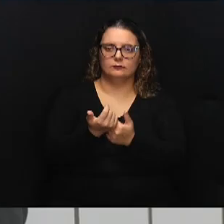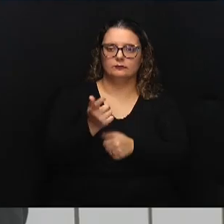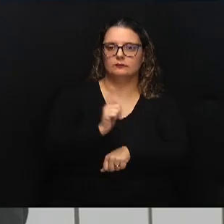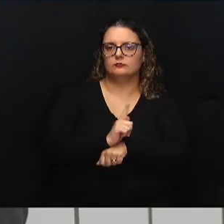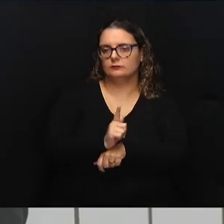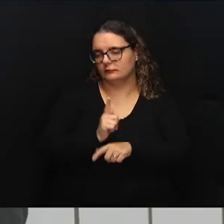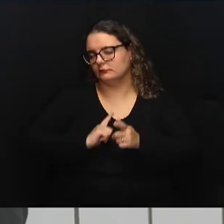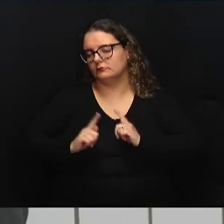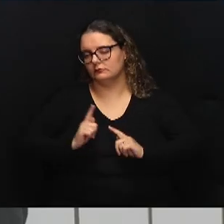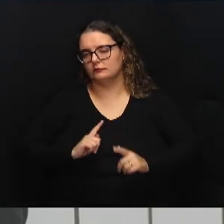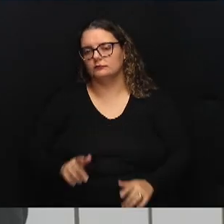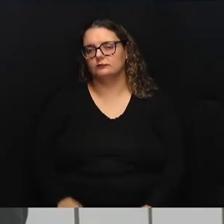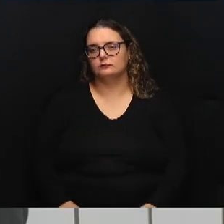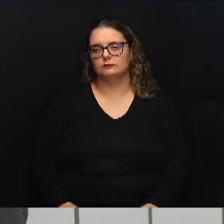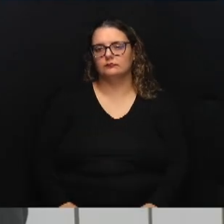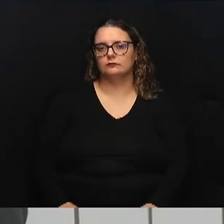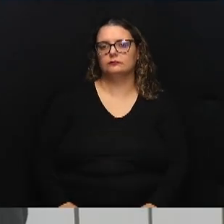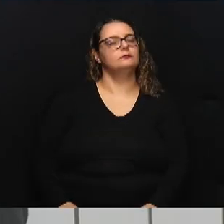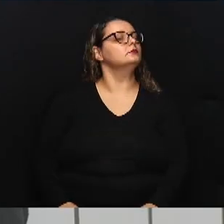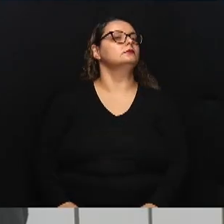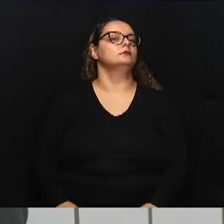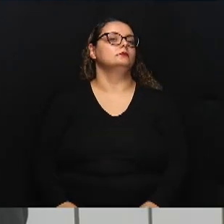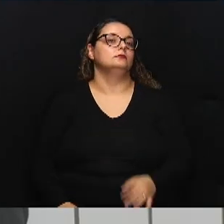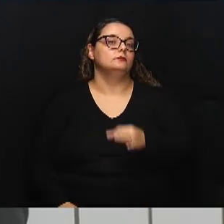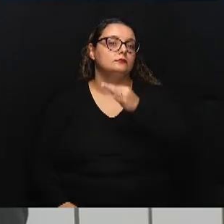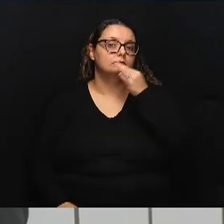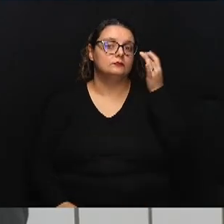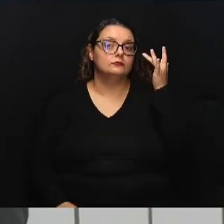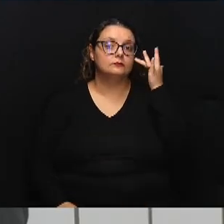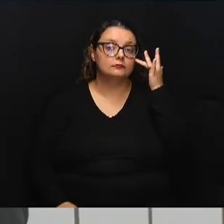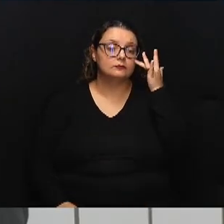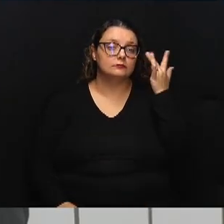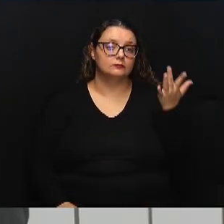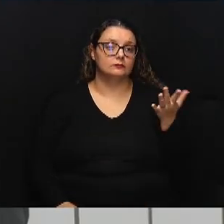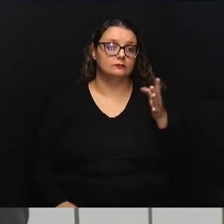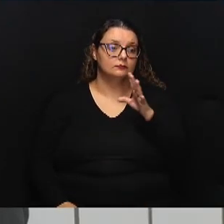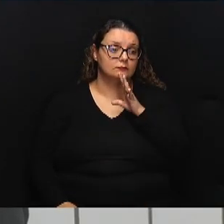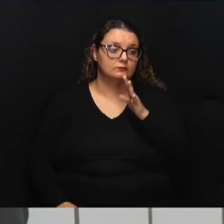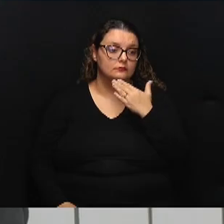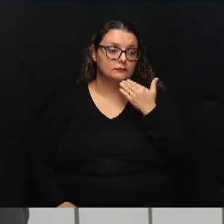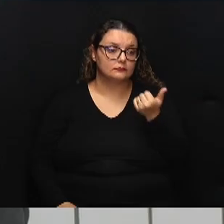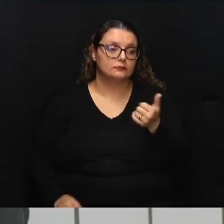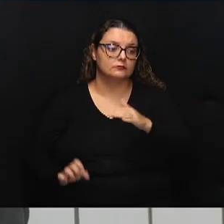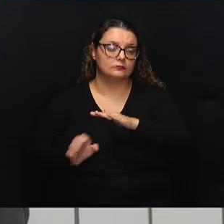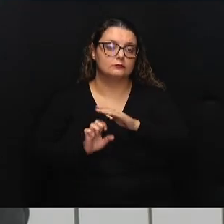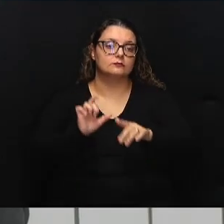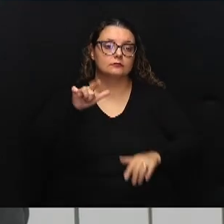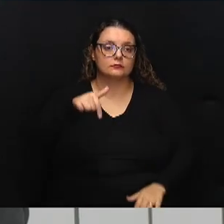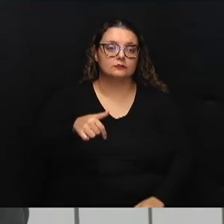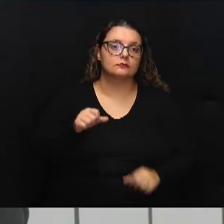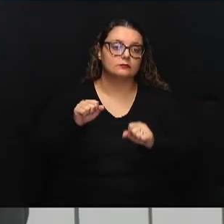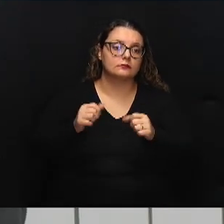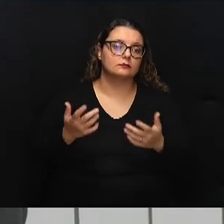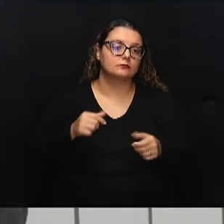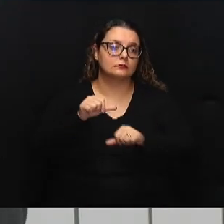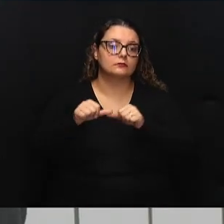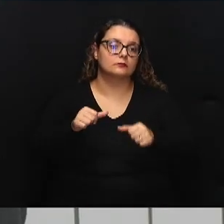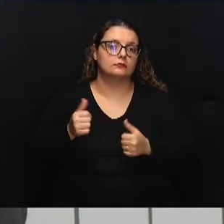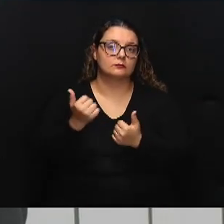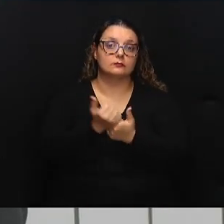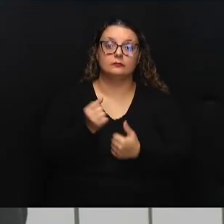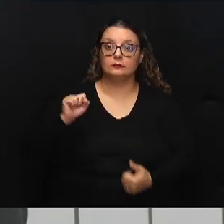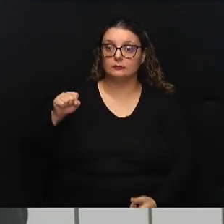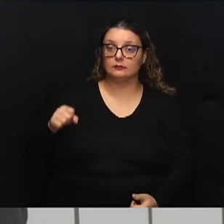né? Perfeito, até para amadurecer, né? Conhecer melhor a empresa e depois, então, poder mudar de cargo, né?